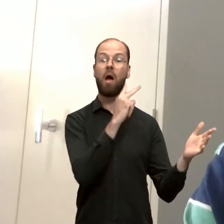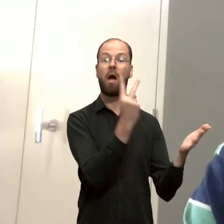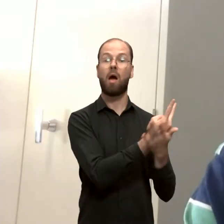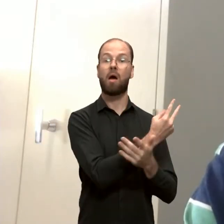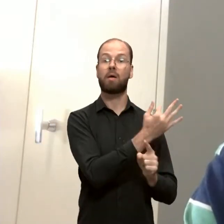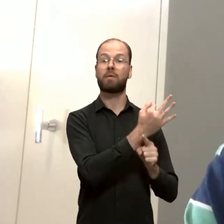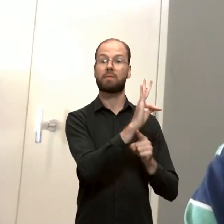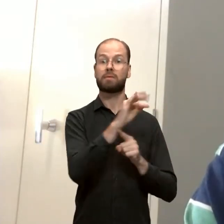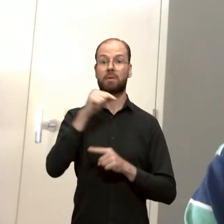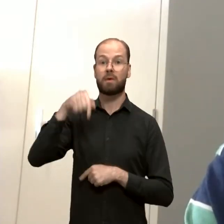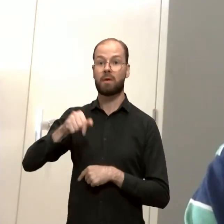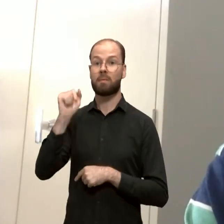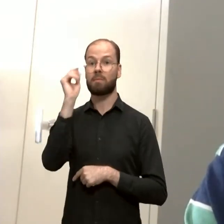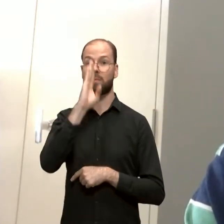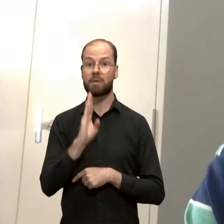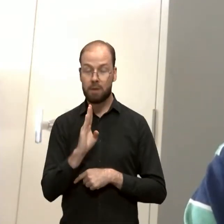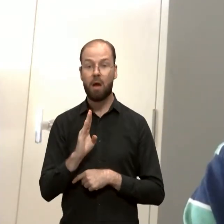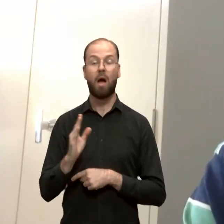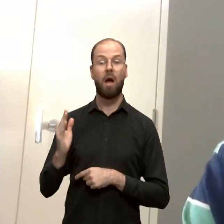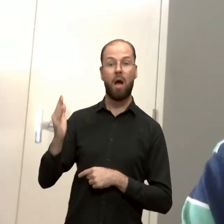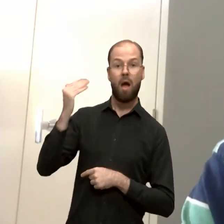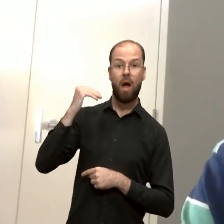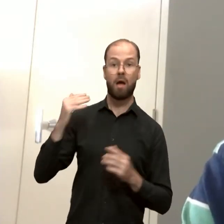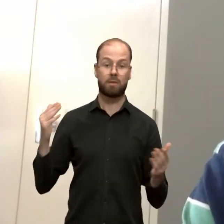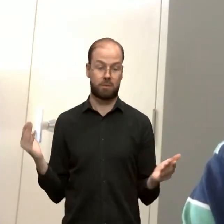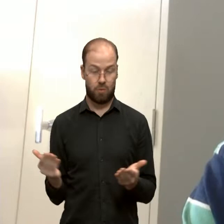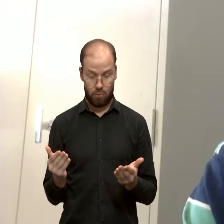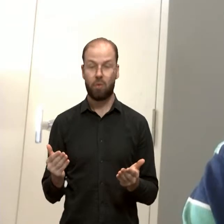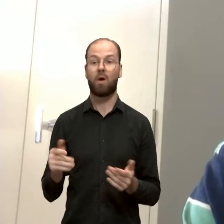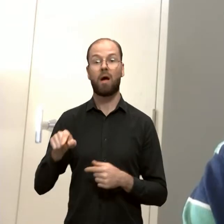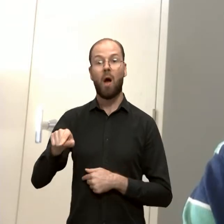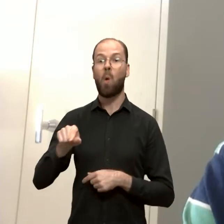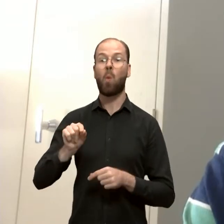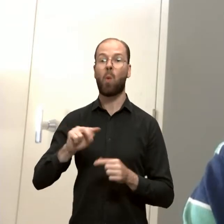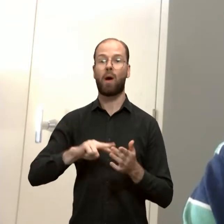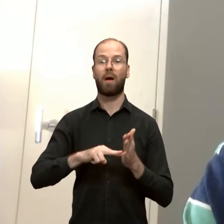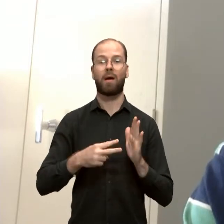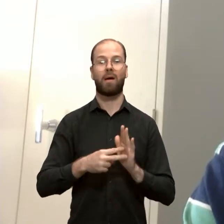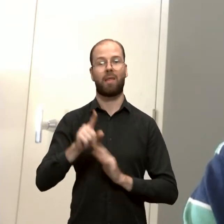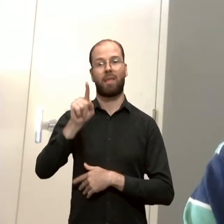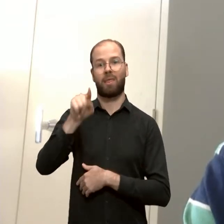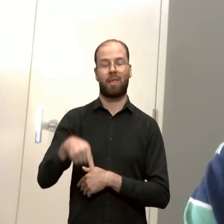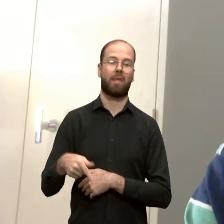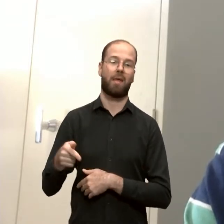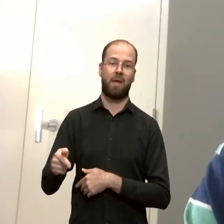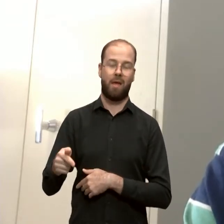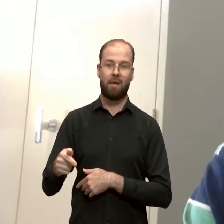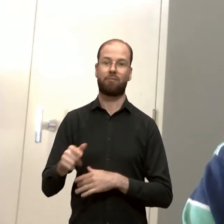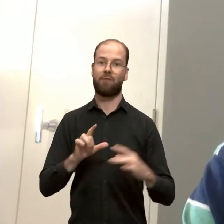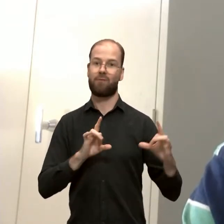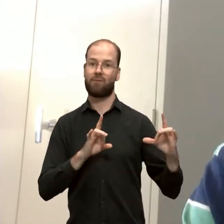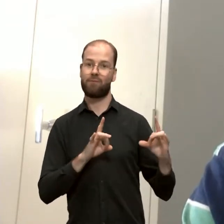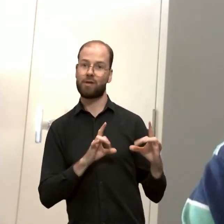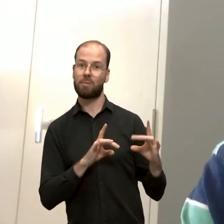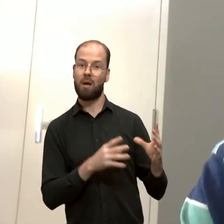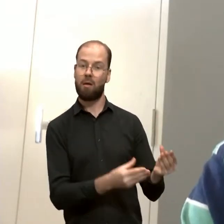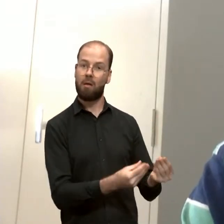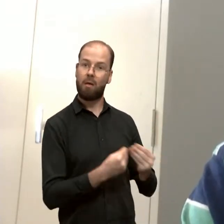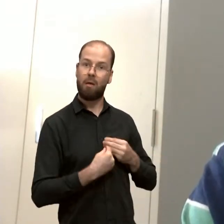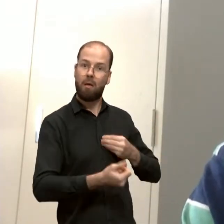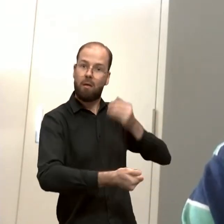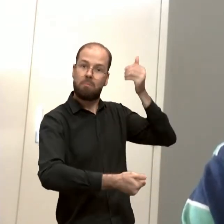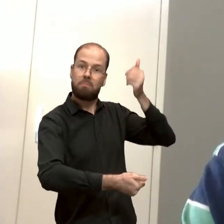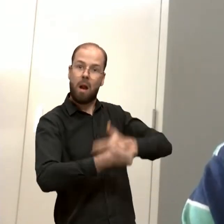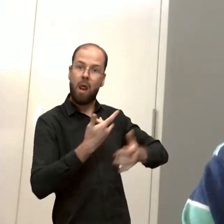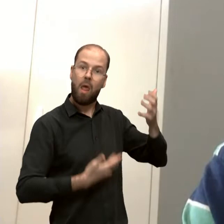aqui, ou viveu aqui antes de ir para lá. Isso, esse feedback que ele nos traz,